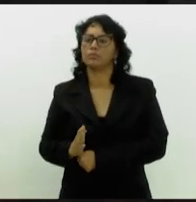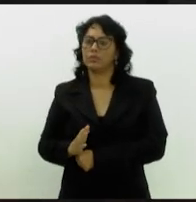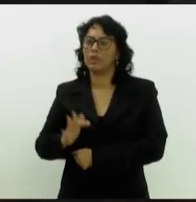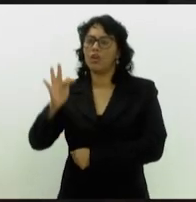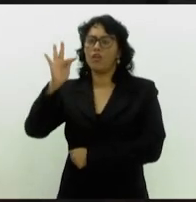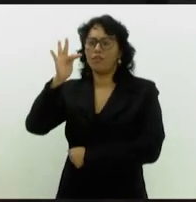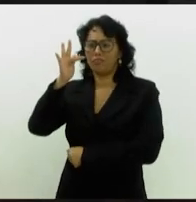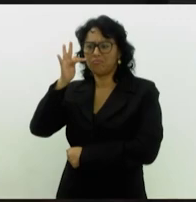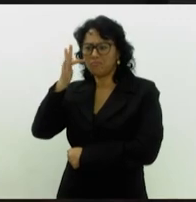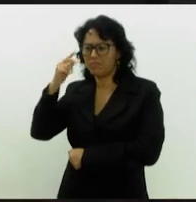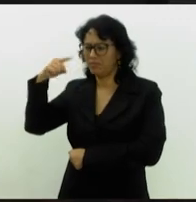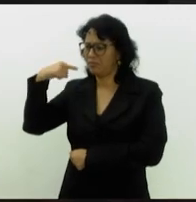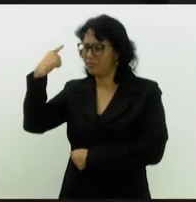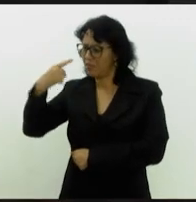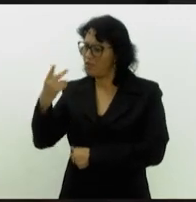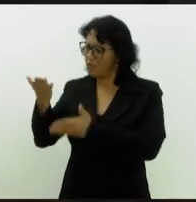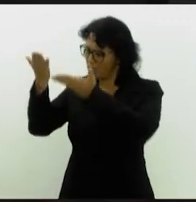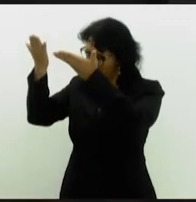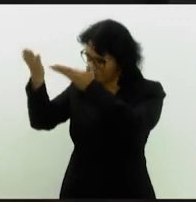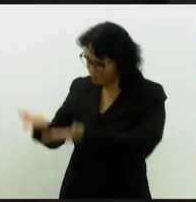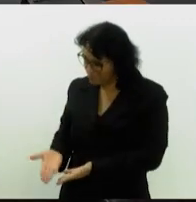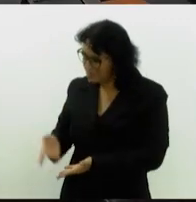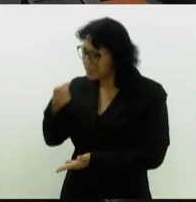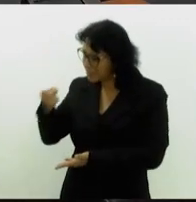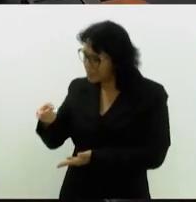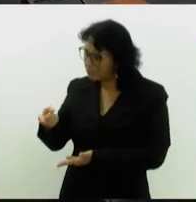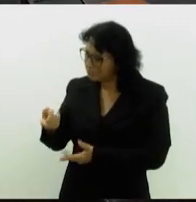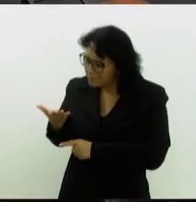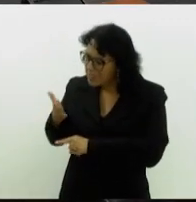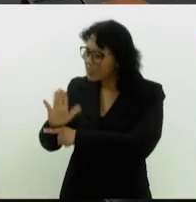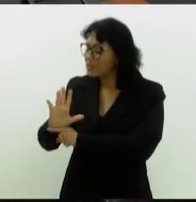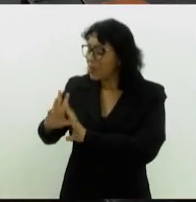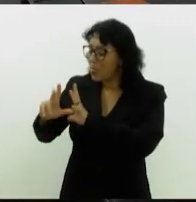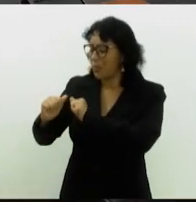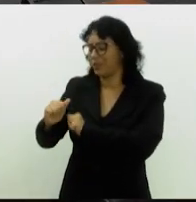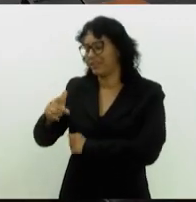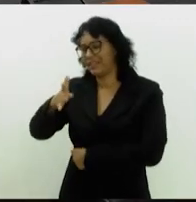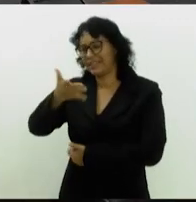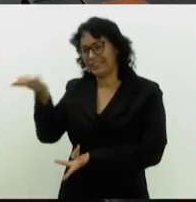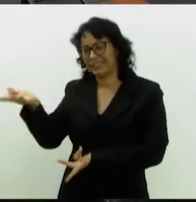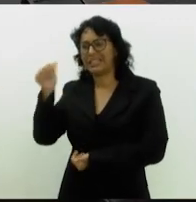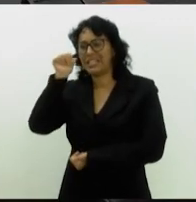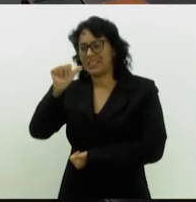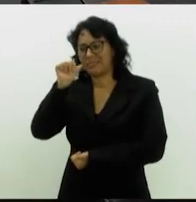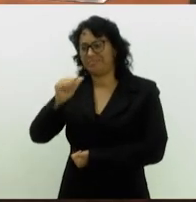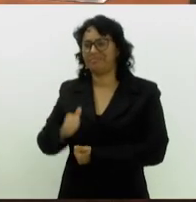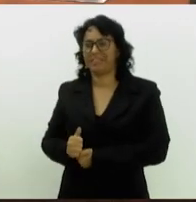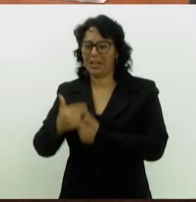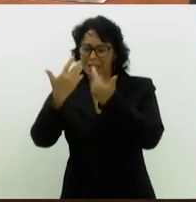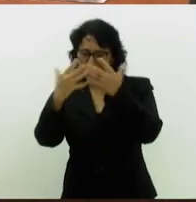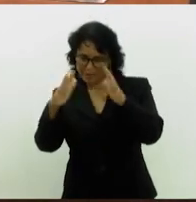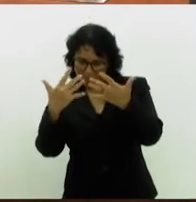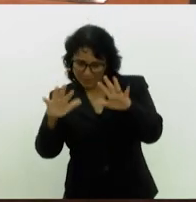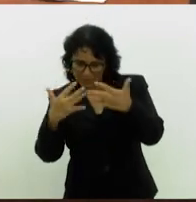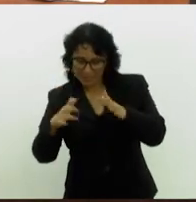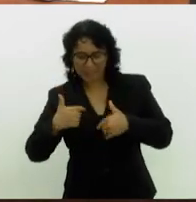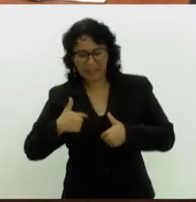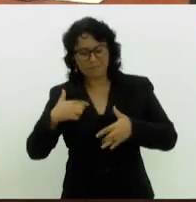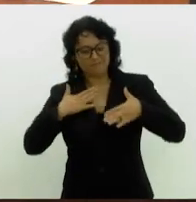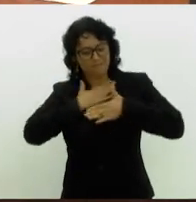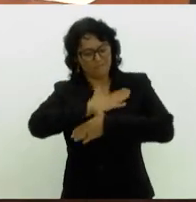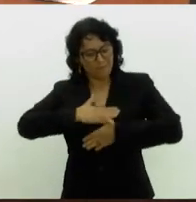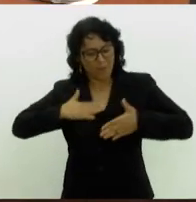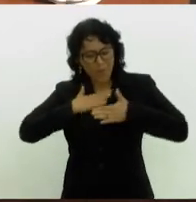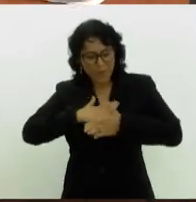o é um grande defensor das mulheres deputada tia Ju primeiro parabenizá-la será um prazer participar desse processo tenho